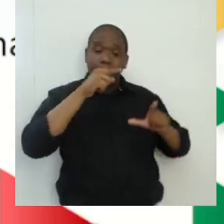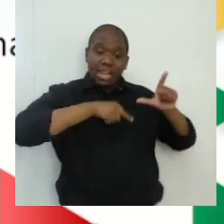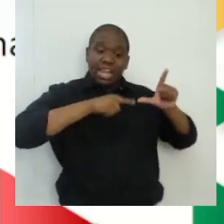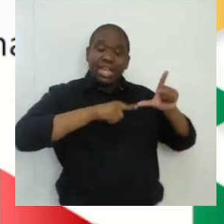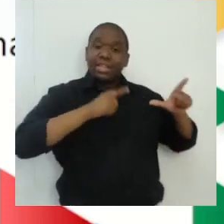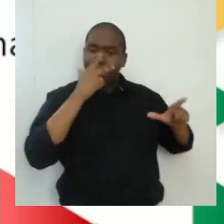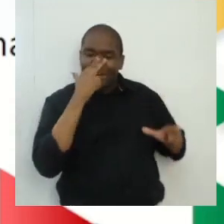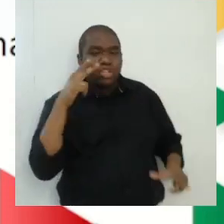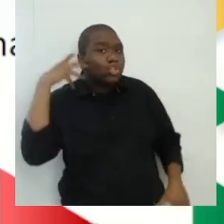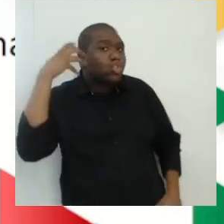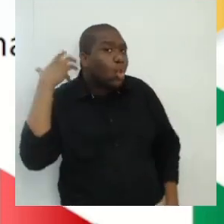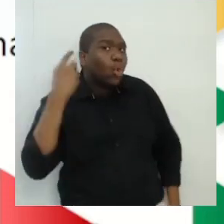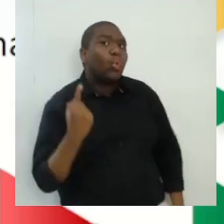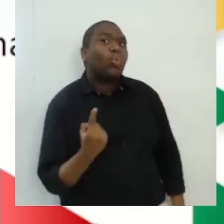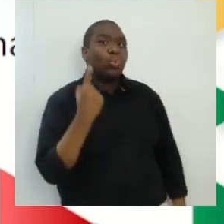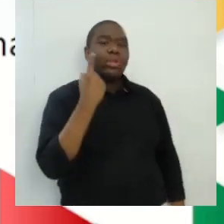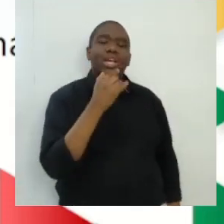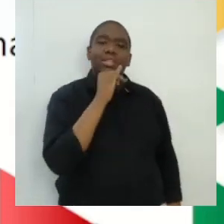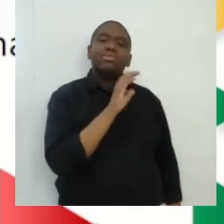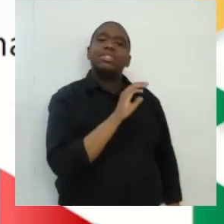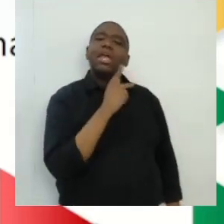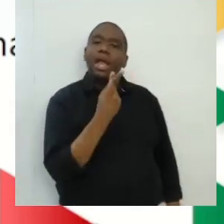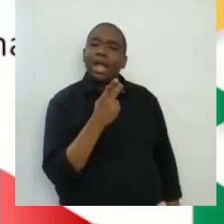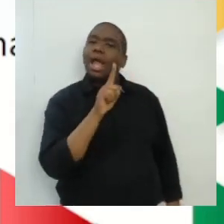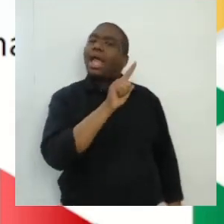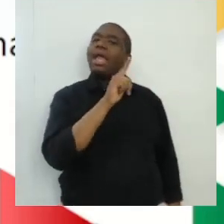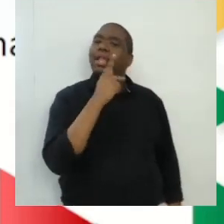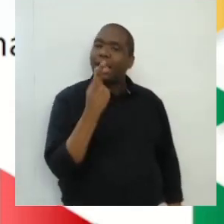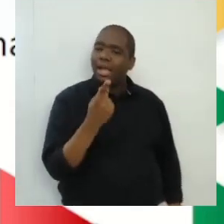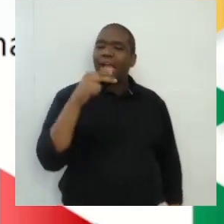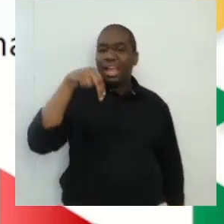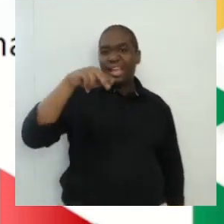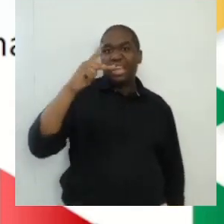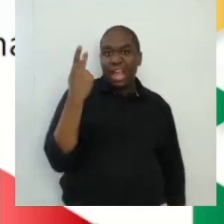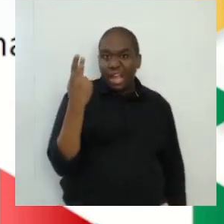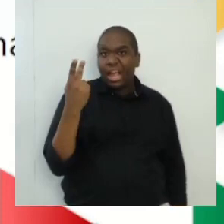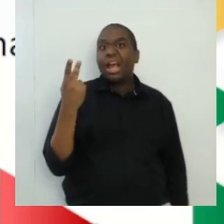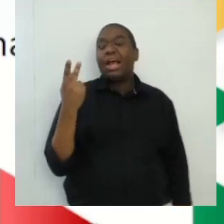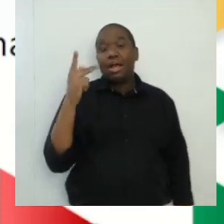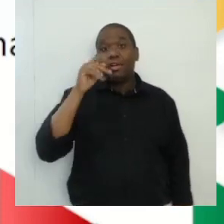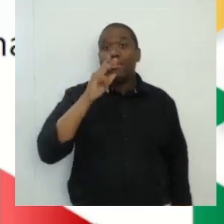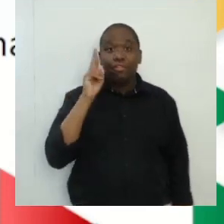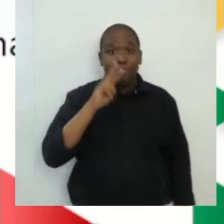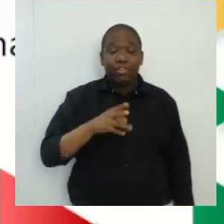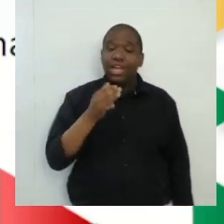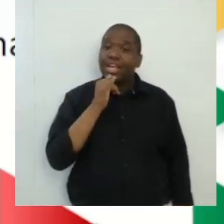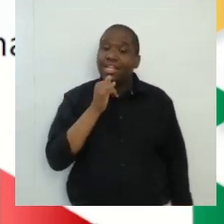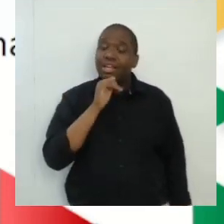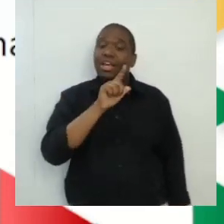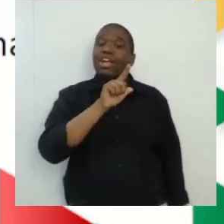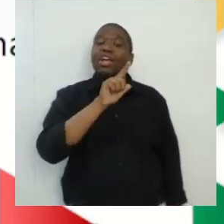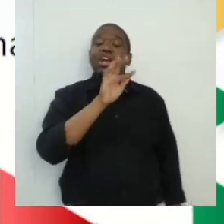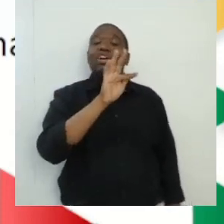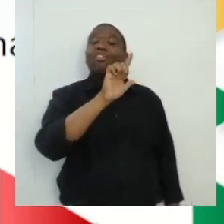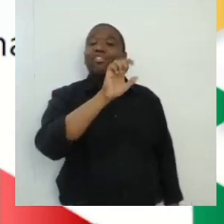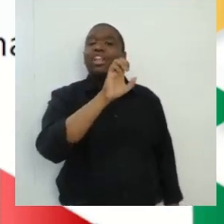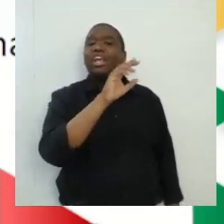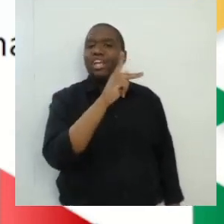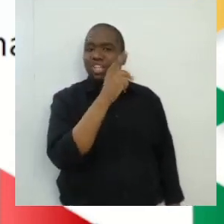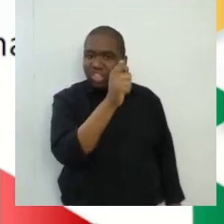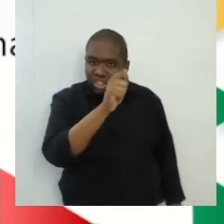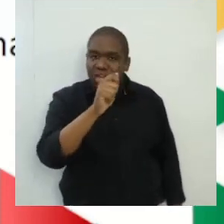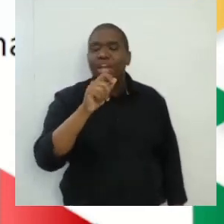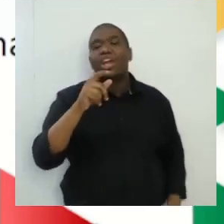apenas uma, o CH, o LH, o NH. Olha os exemplos: flecha, vermelho,